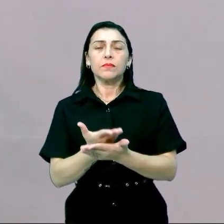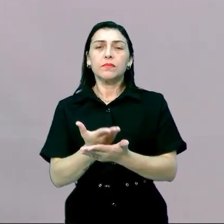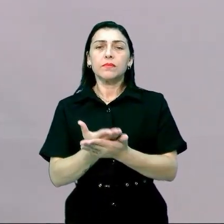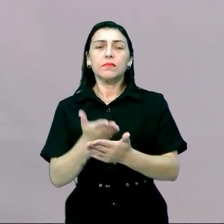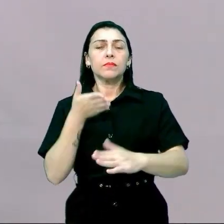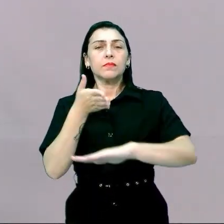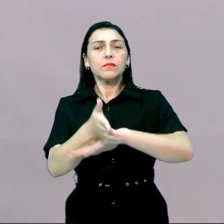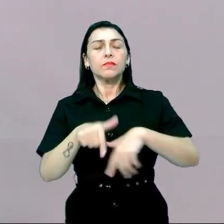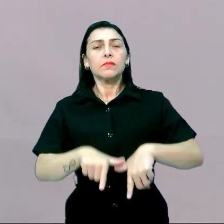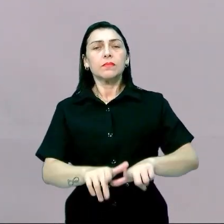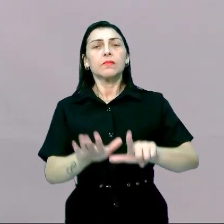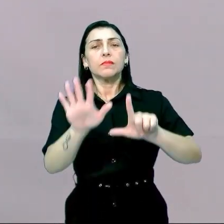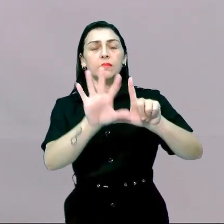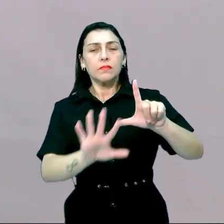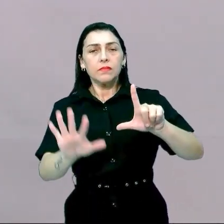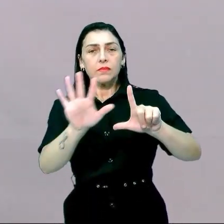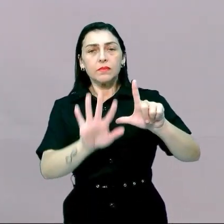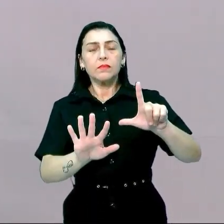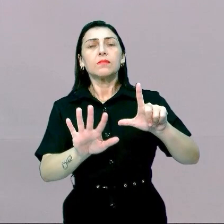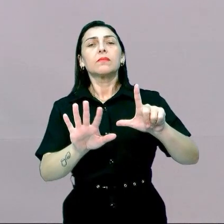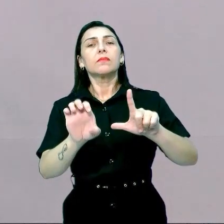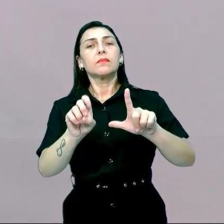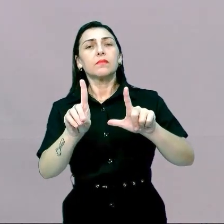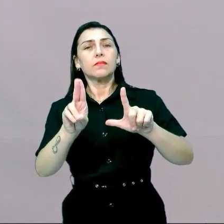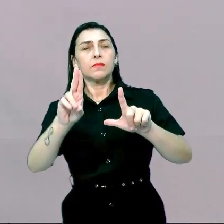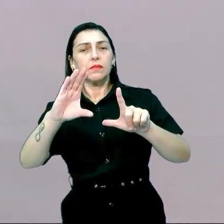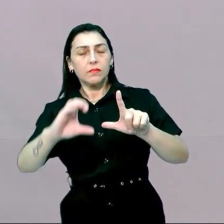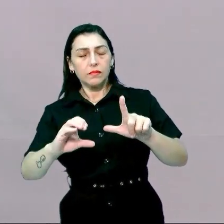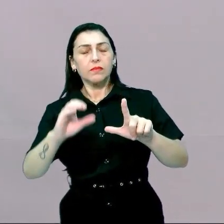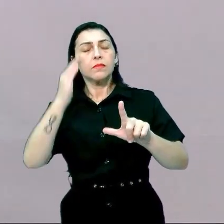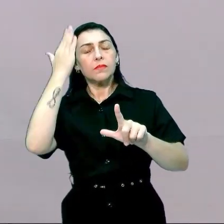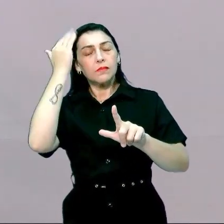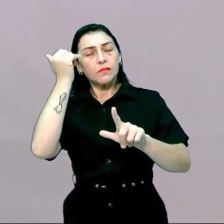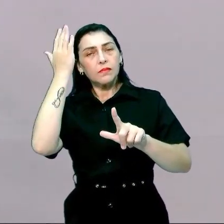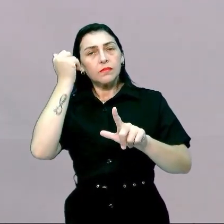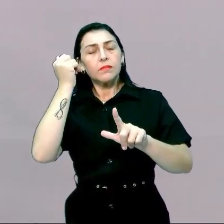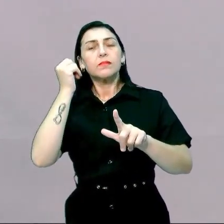tá? Acesse aí a plataforma Eduque para vocês ficarem por